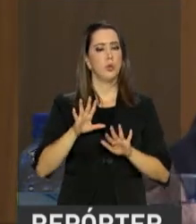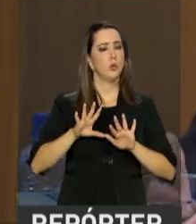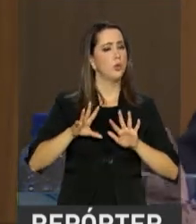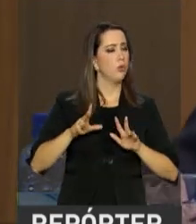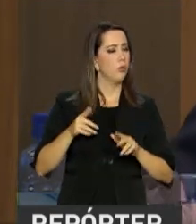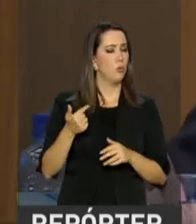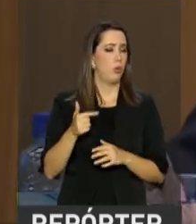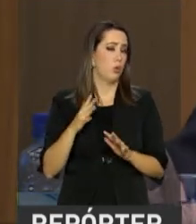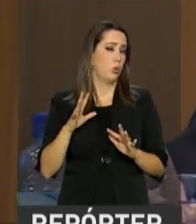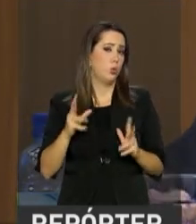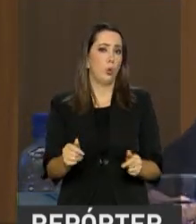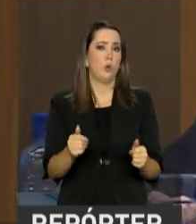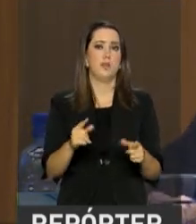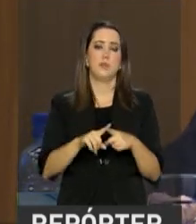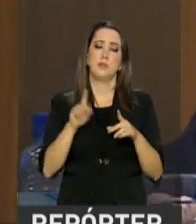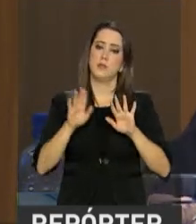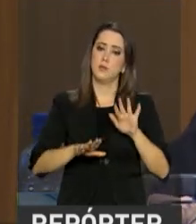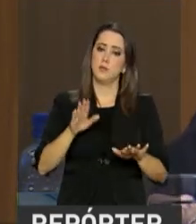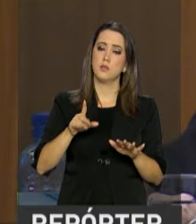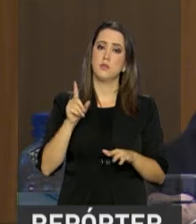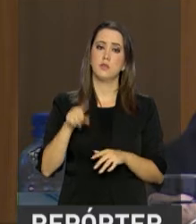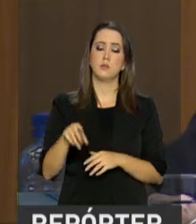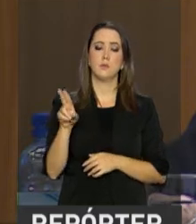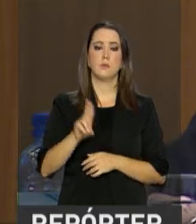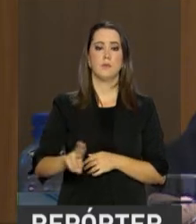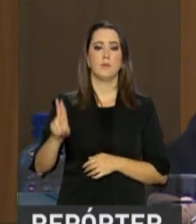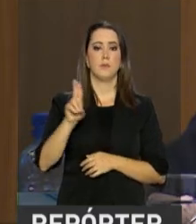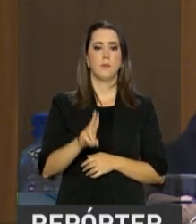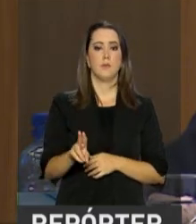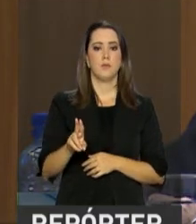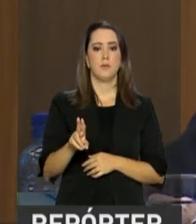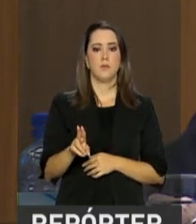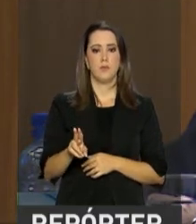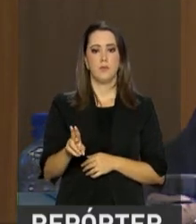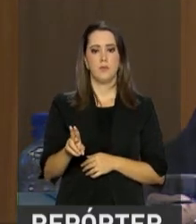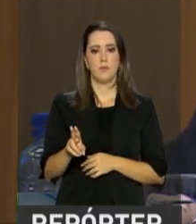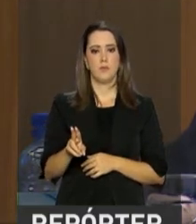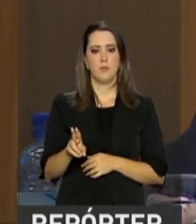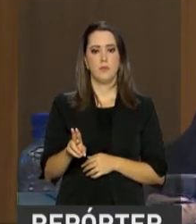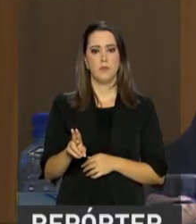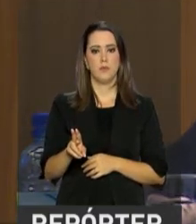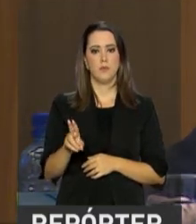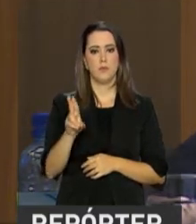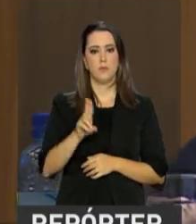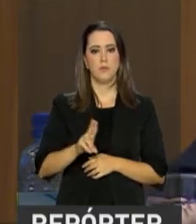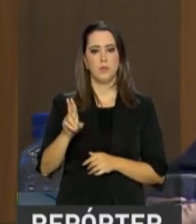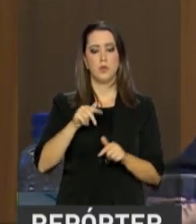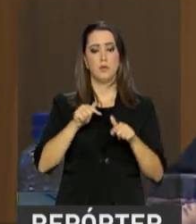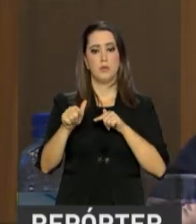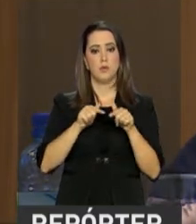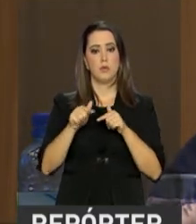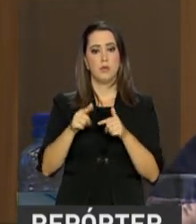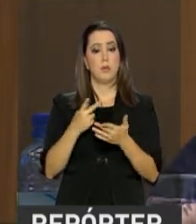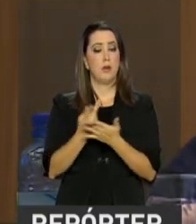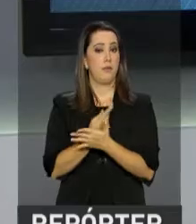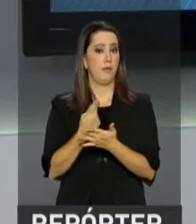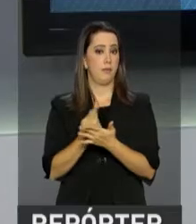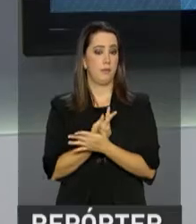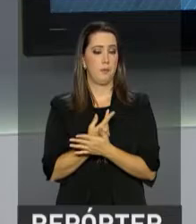todo mundo, mas em algum momento são usadas como instrumento de atividades